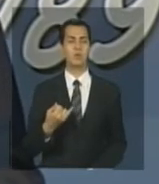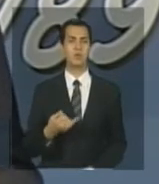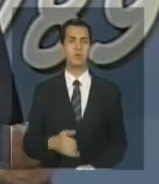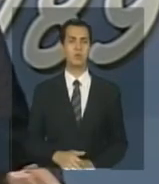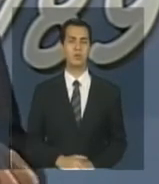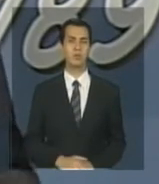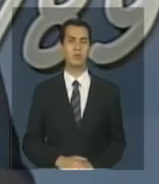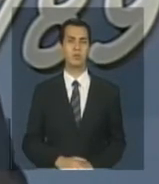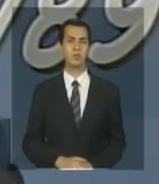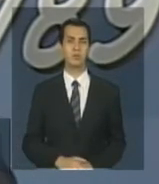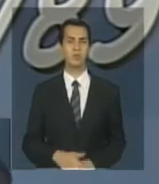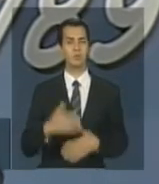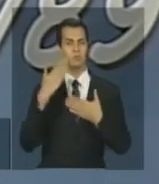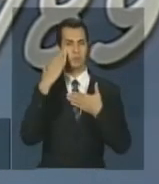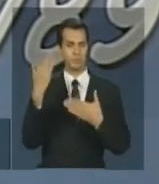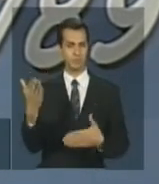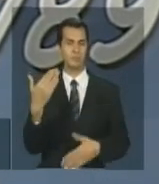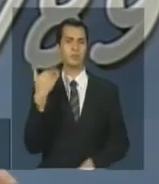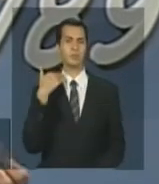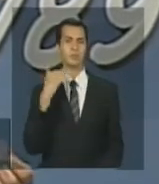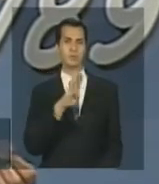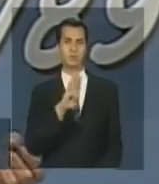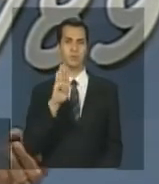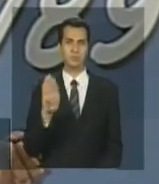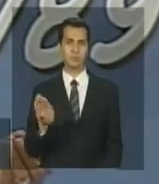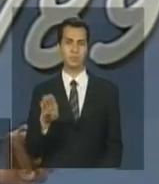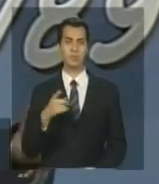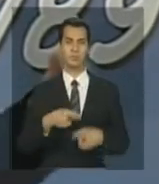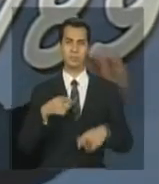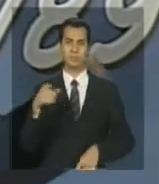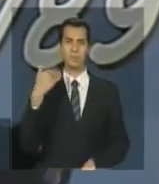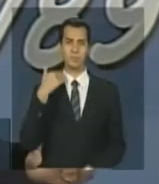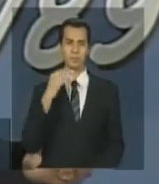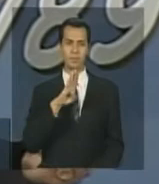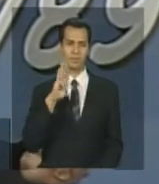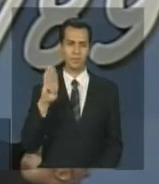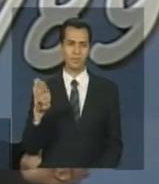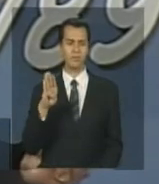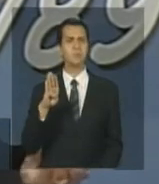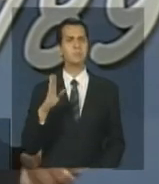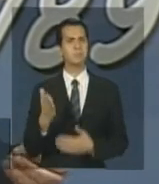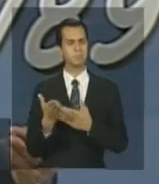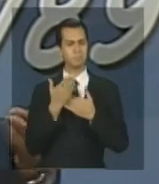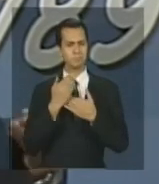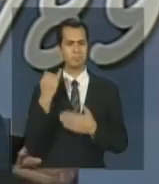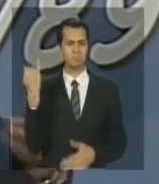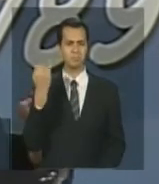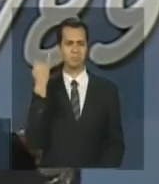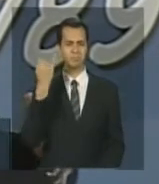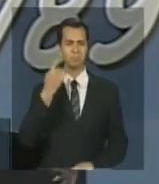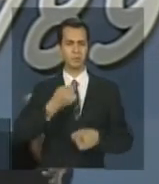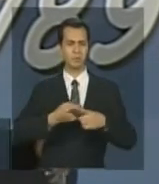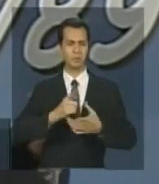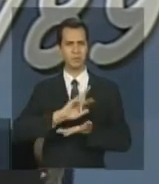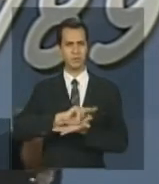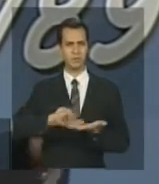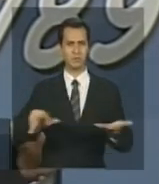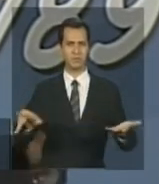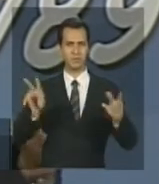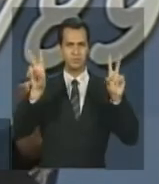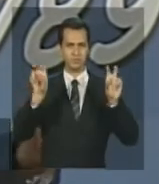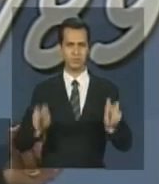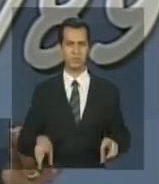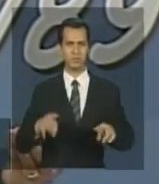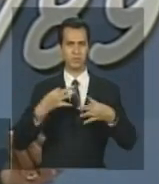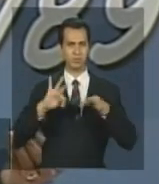para agradecer o Banco do Brasil com o Brasil foi um parceiro chave Nisso porque toda a área de tecnologia